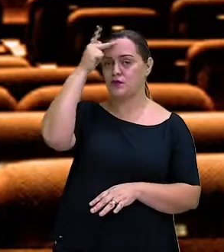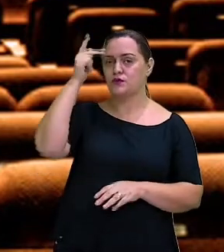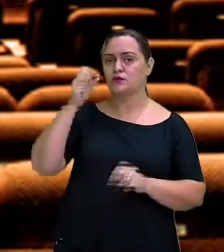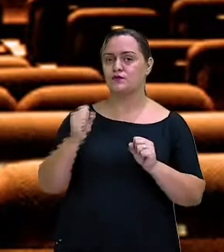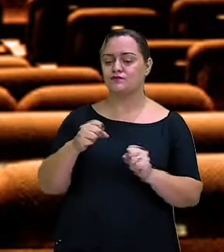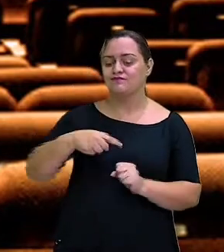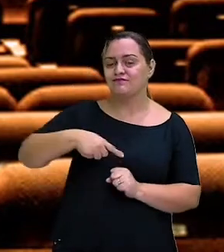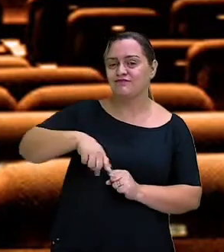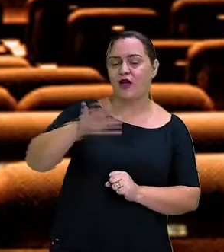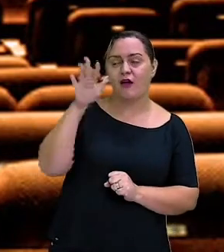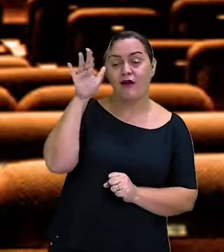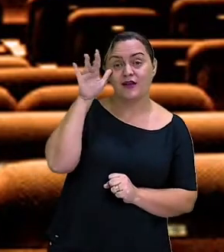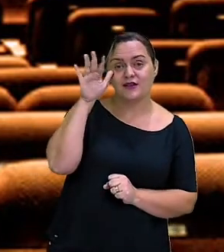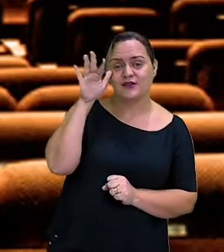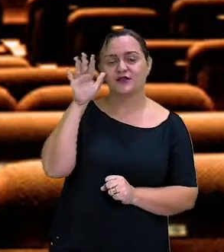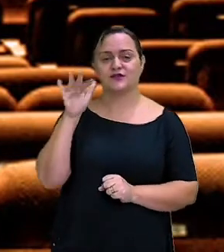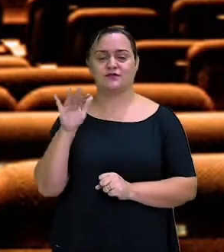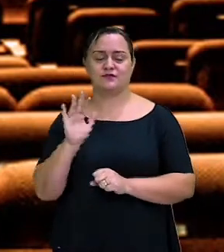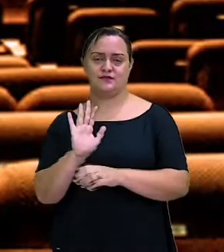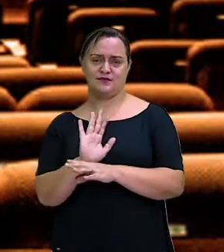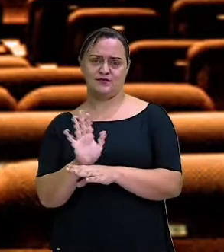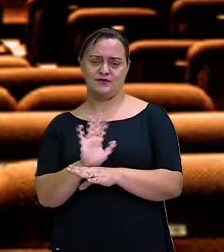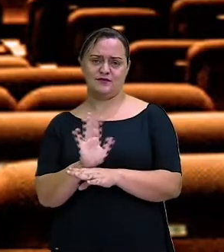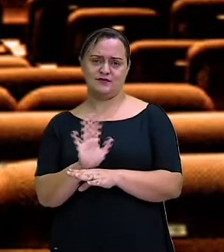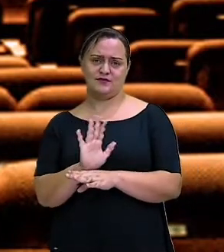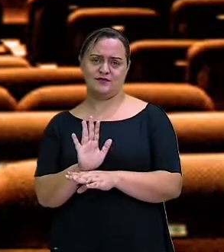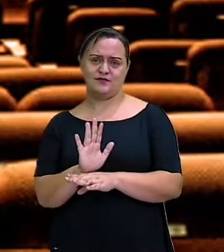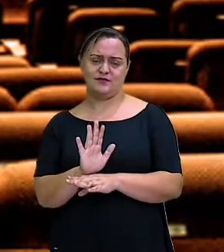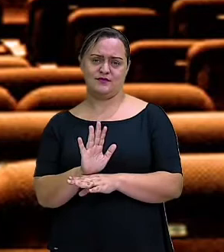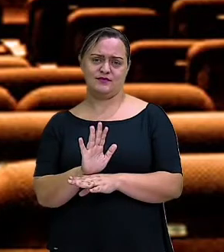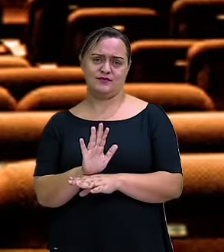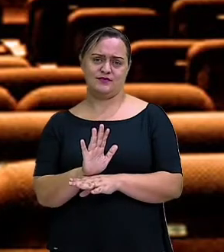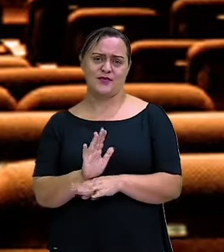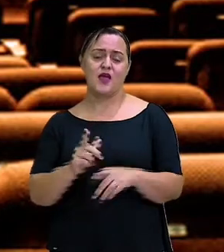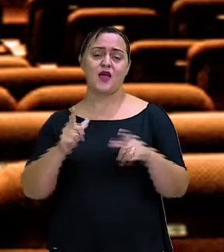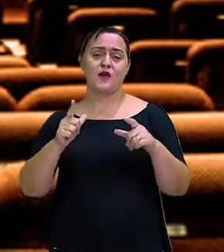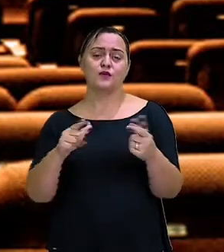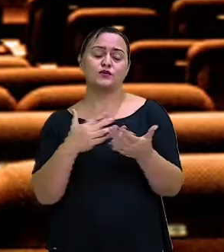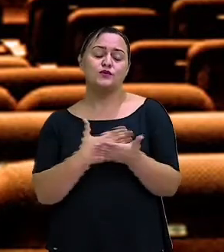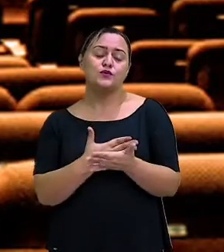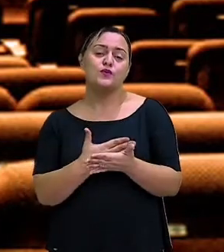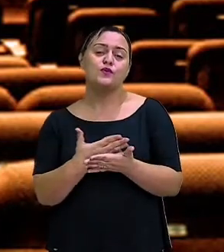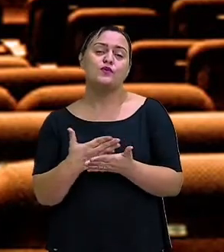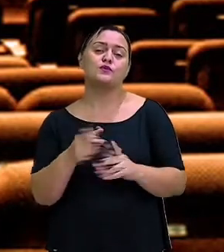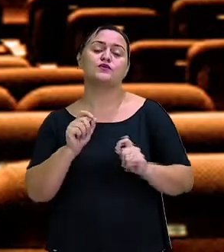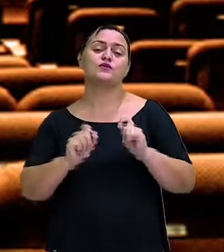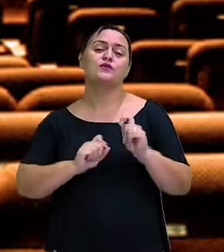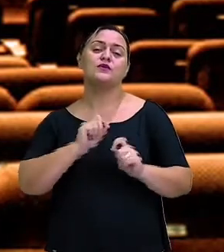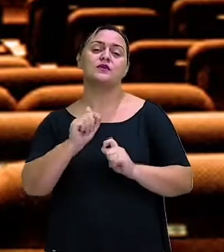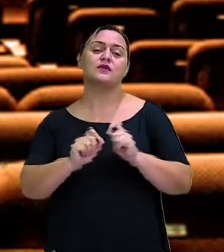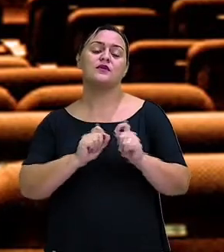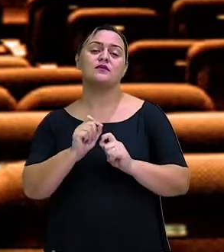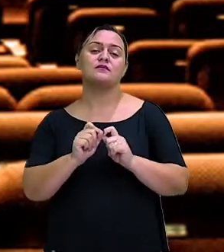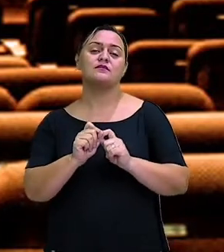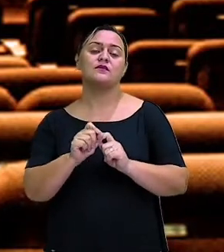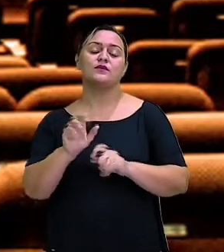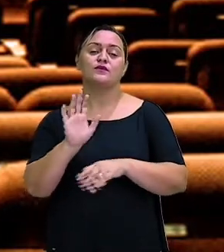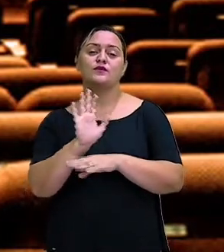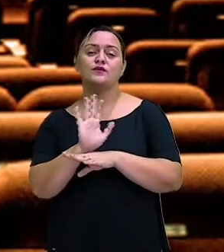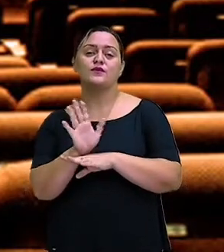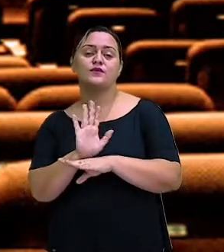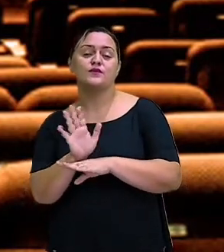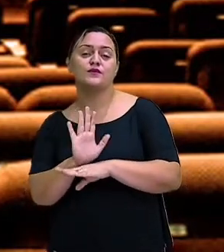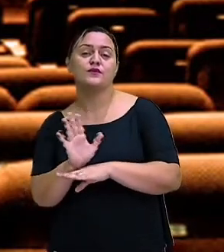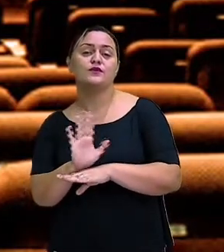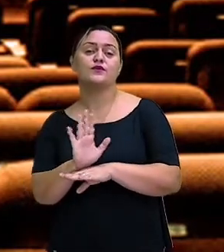né? E aí foi onde que começou aí os filmes, os cinemas foram parar nos